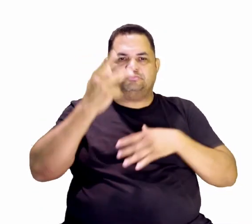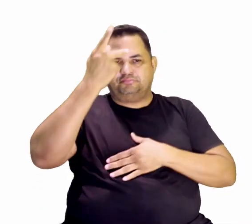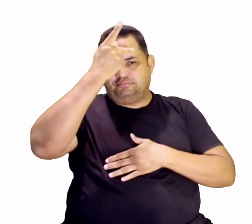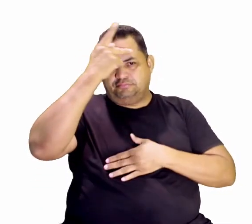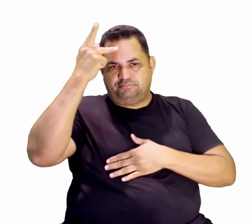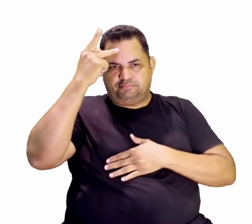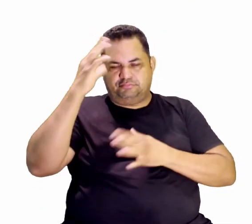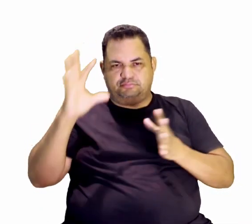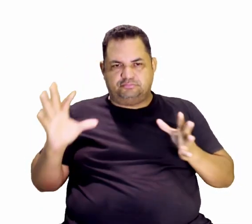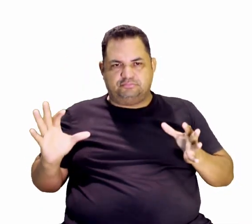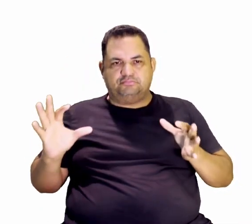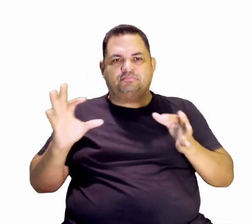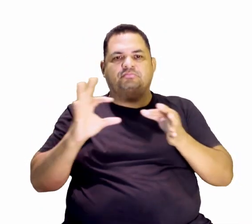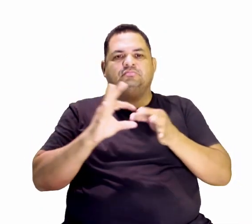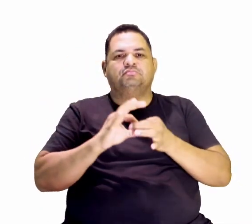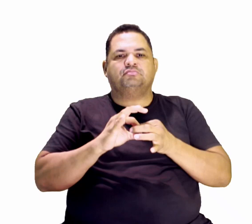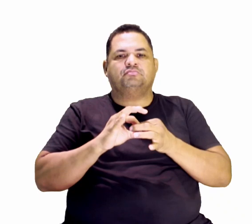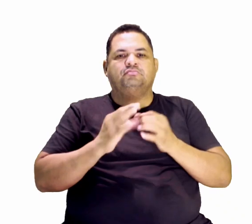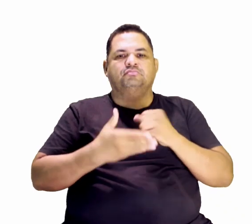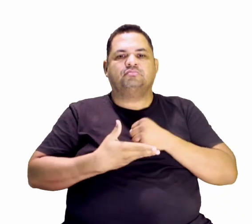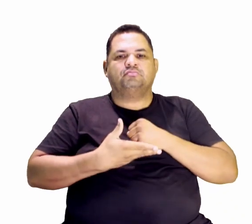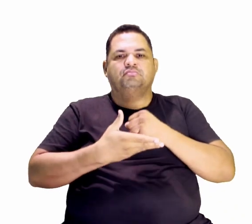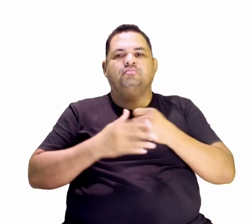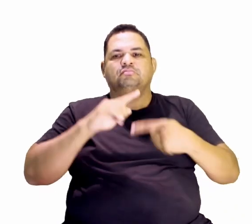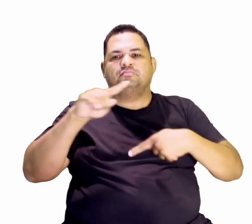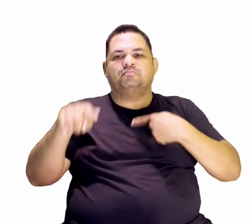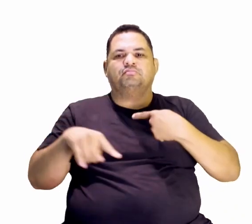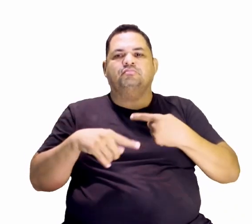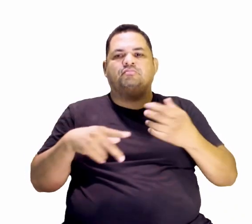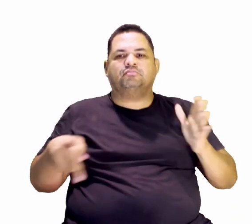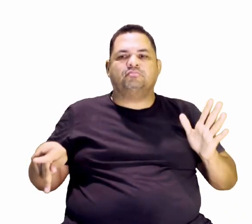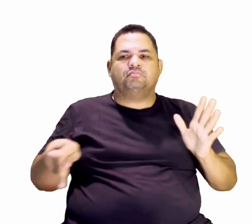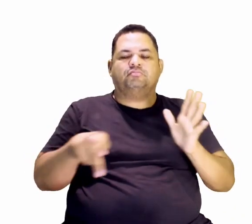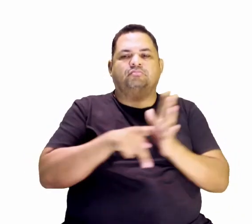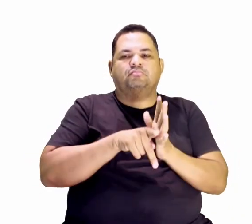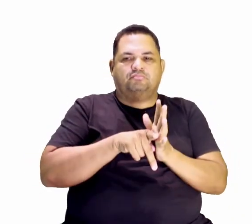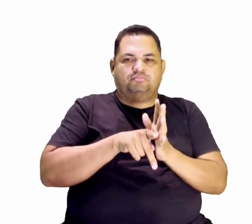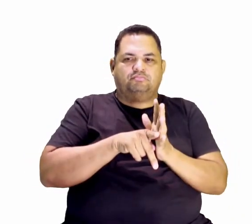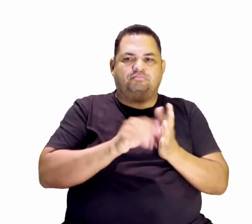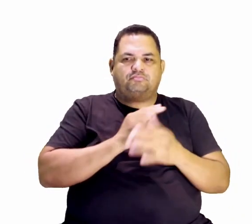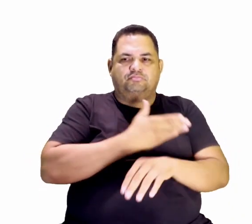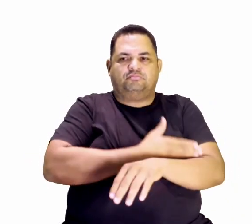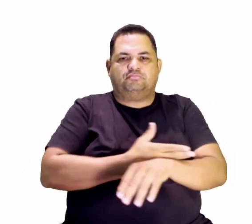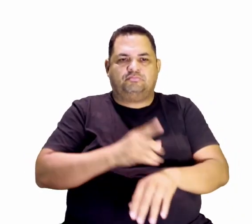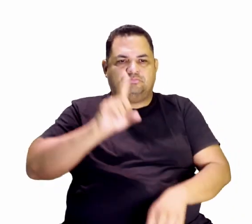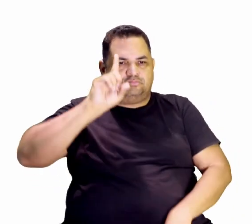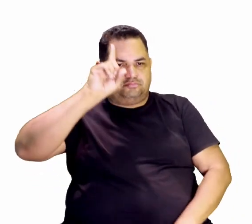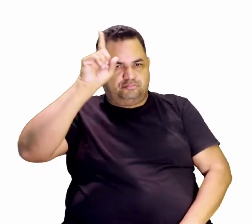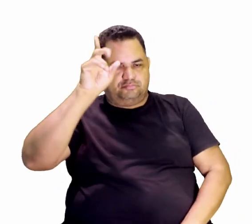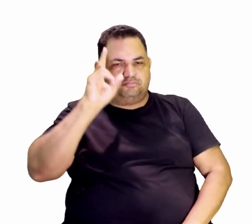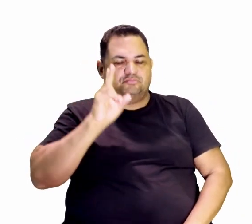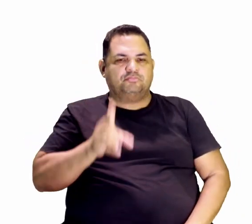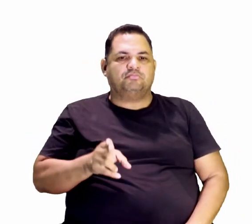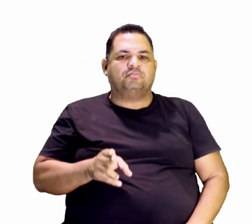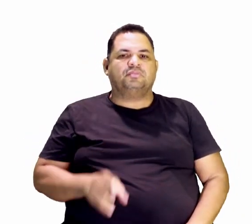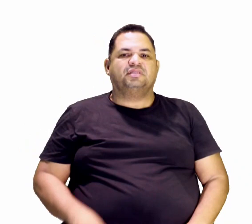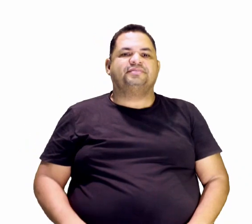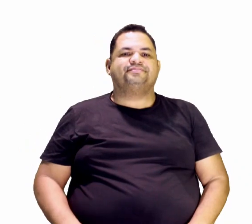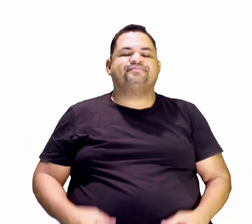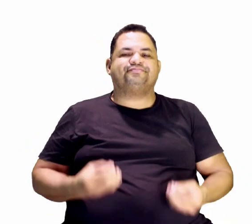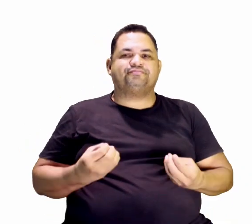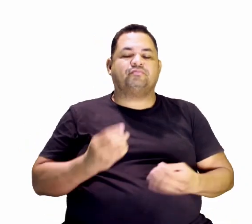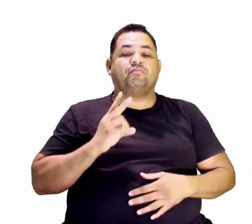pessoas que se unem com base em interesses em comum, em hábitos, ideias que que são